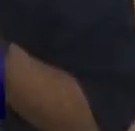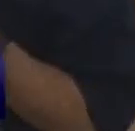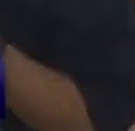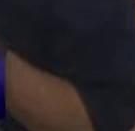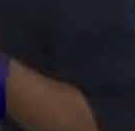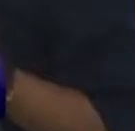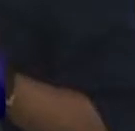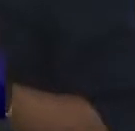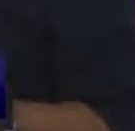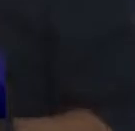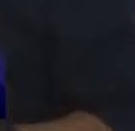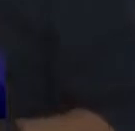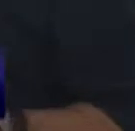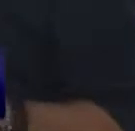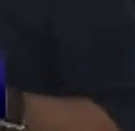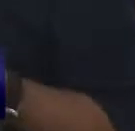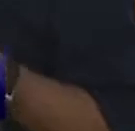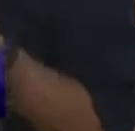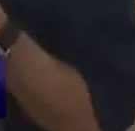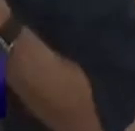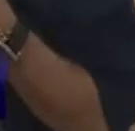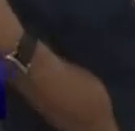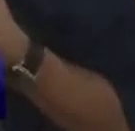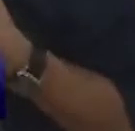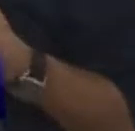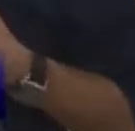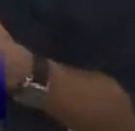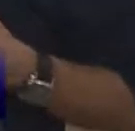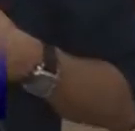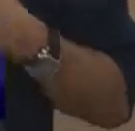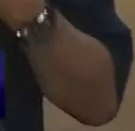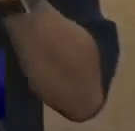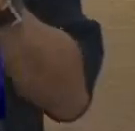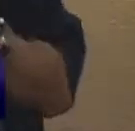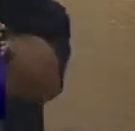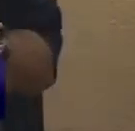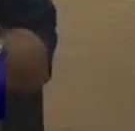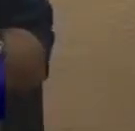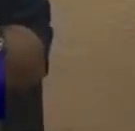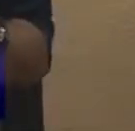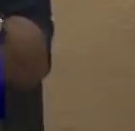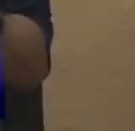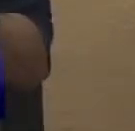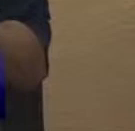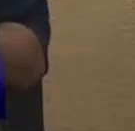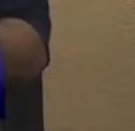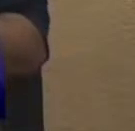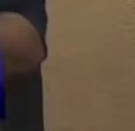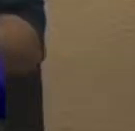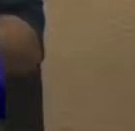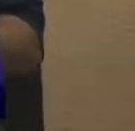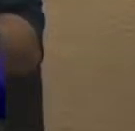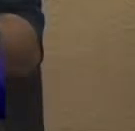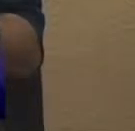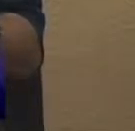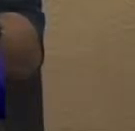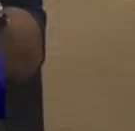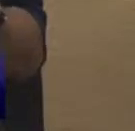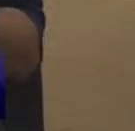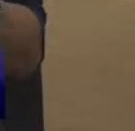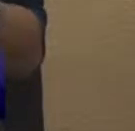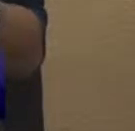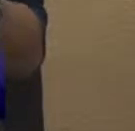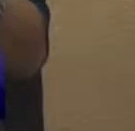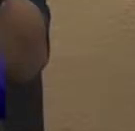emendas, a Comissão de Orçamento ainda não avaliou as emendas, mas vamos ficar bem atentos para ninguém ter feito,